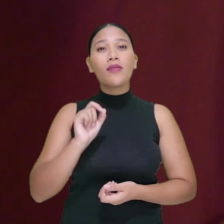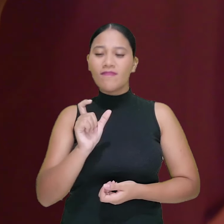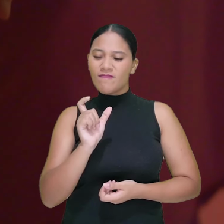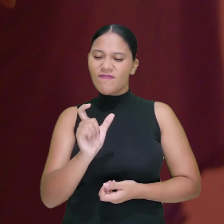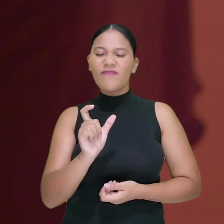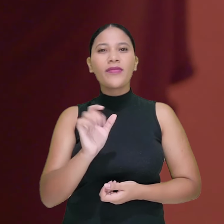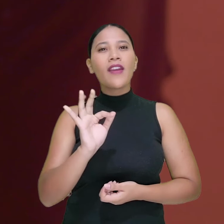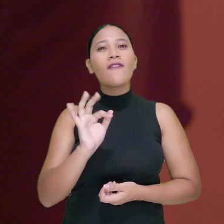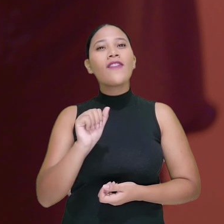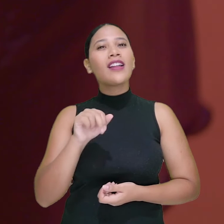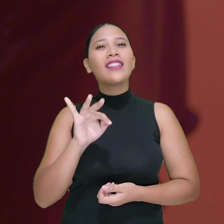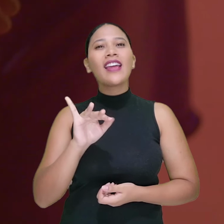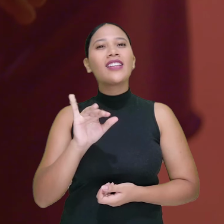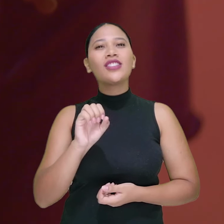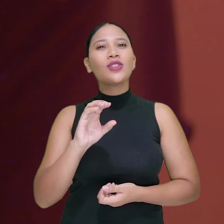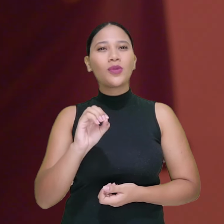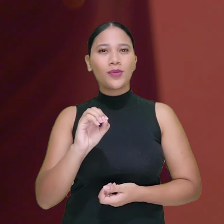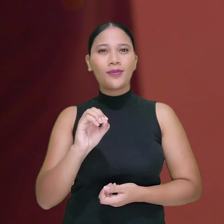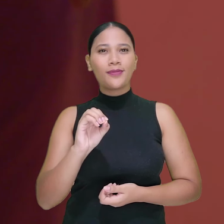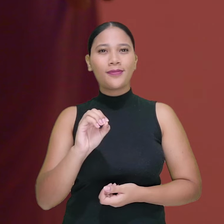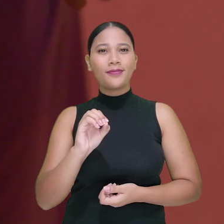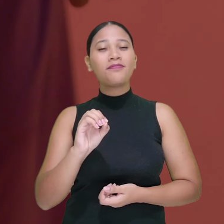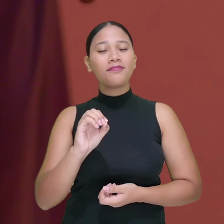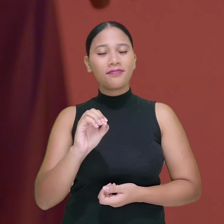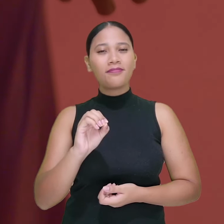Eu estou embarcando no fantástico mesmo.